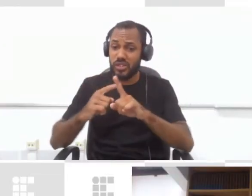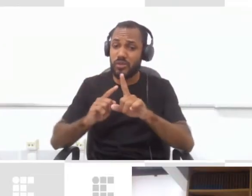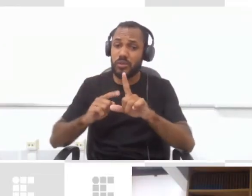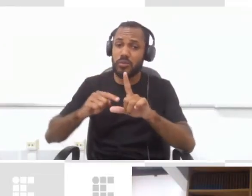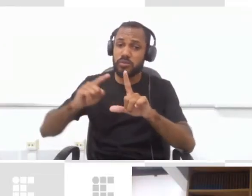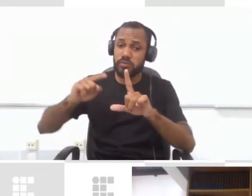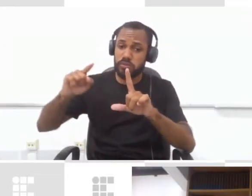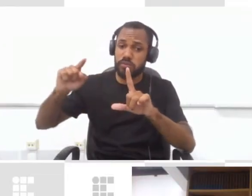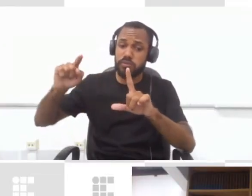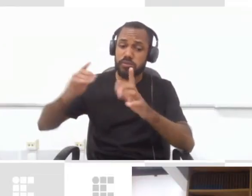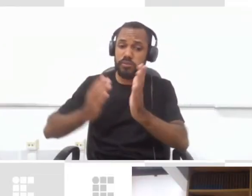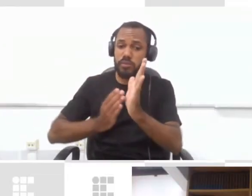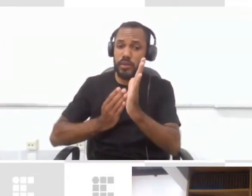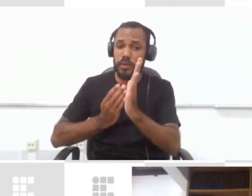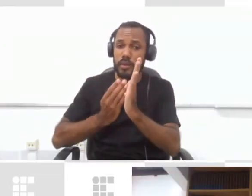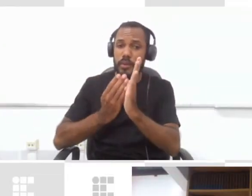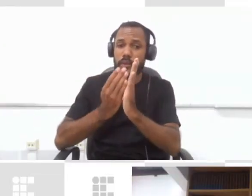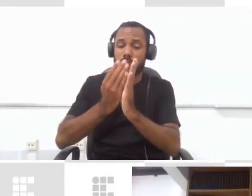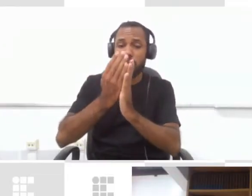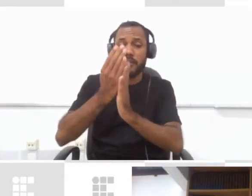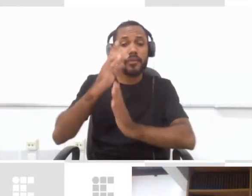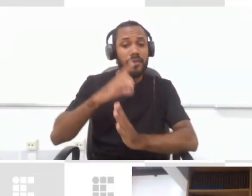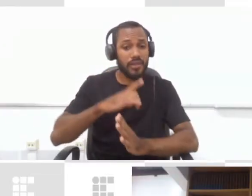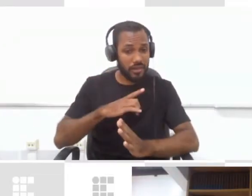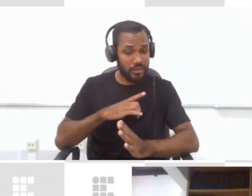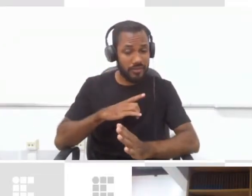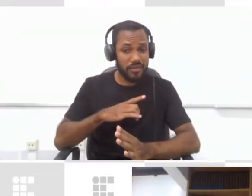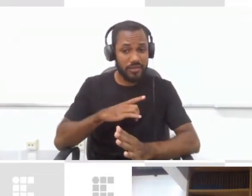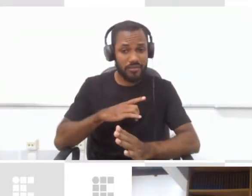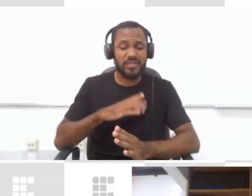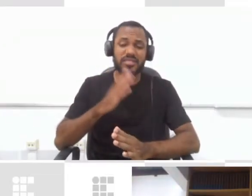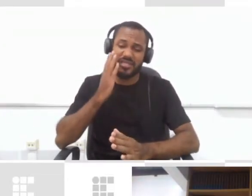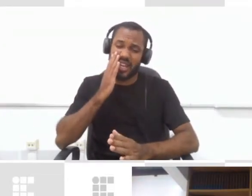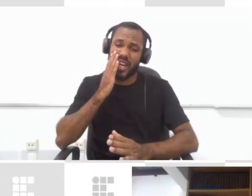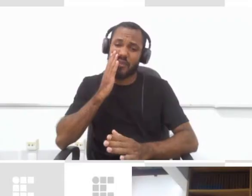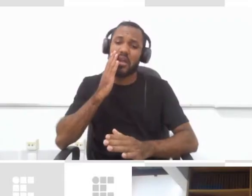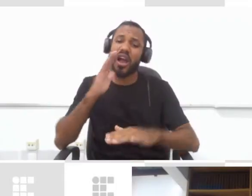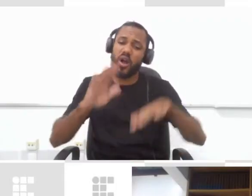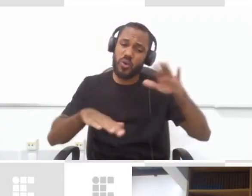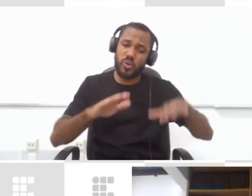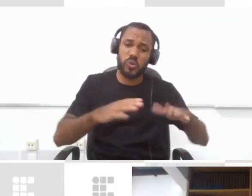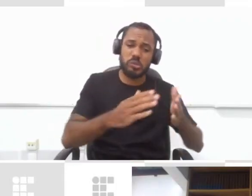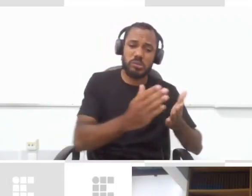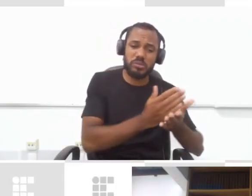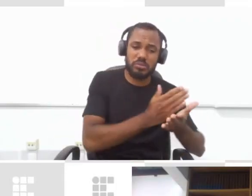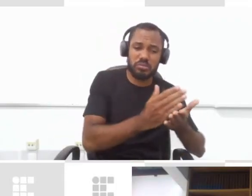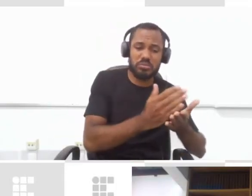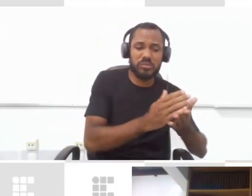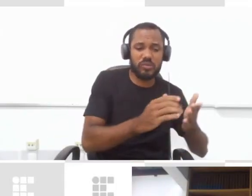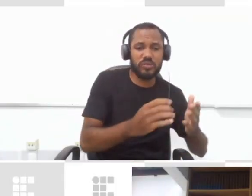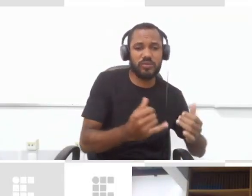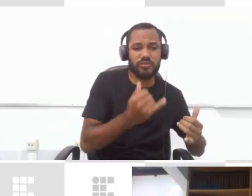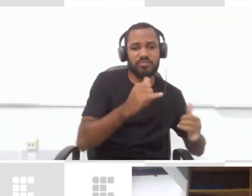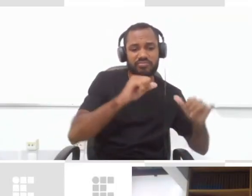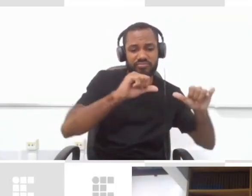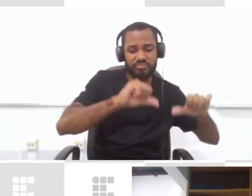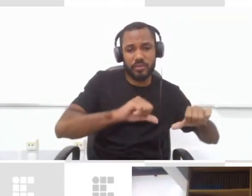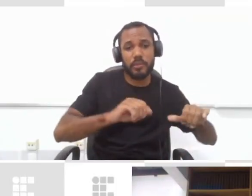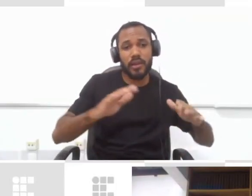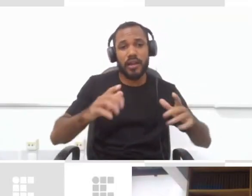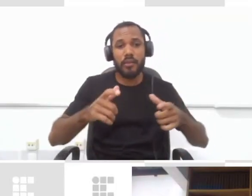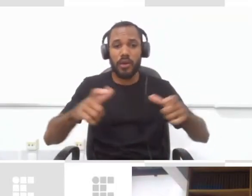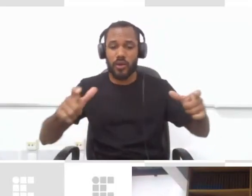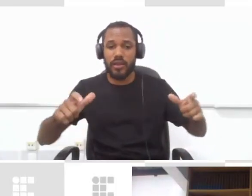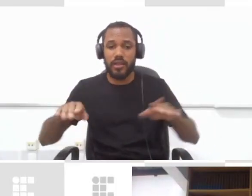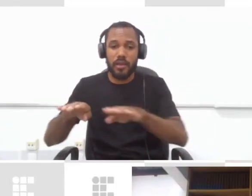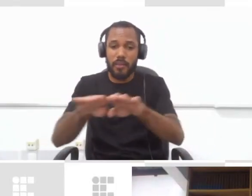injustiças sociais, na média, houve um aumento cada vez mais acesso a esse conjunto de equipamentos